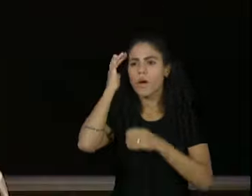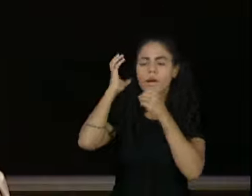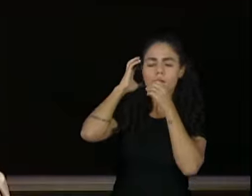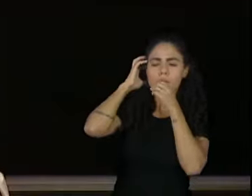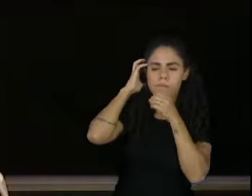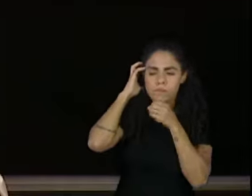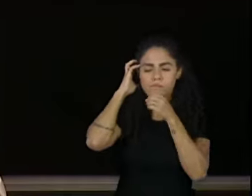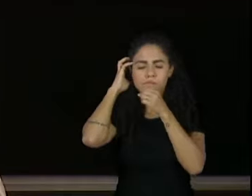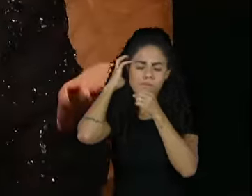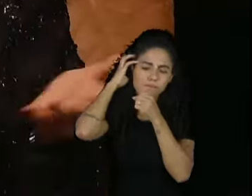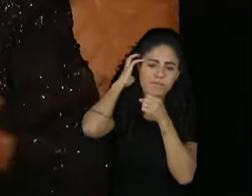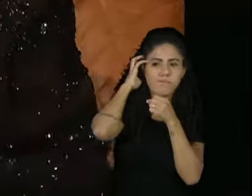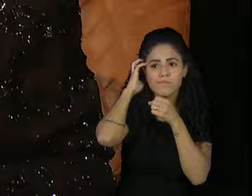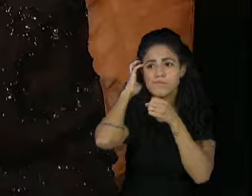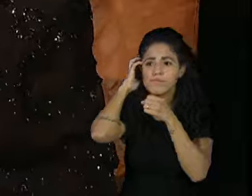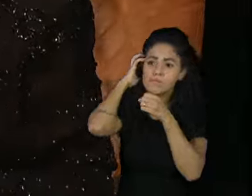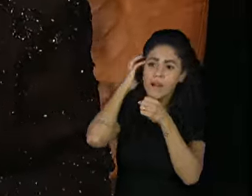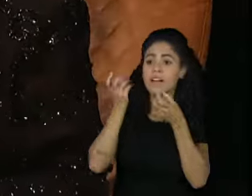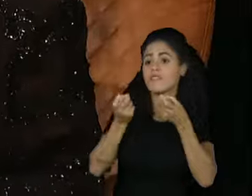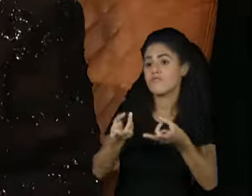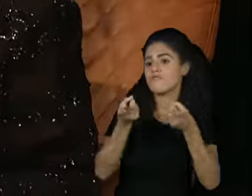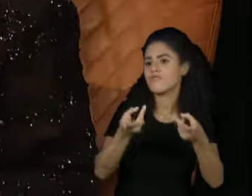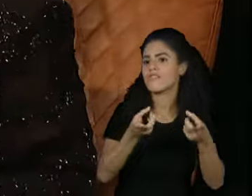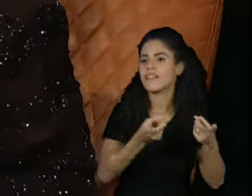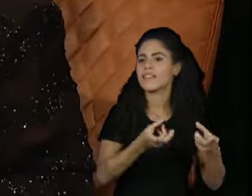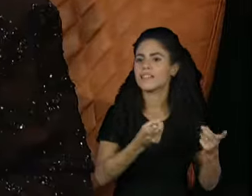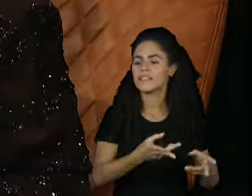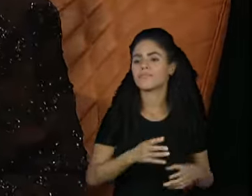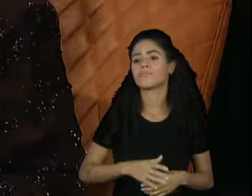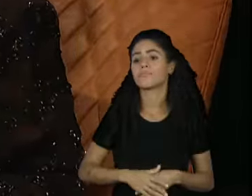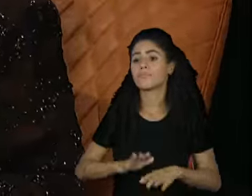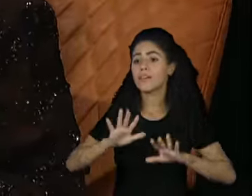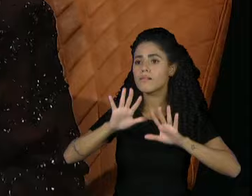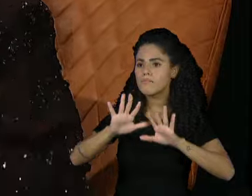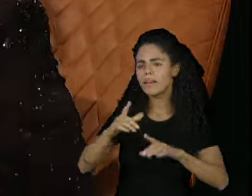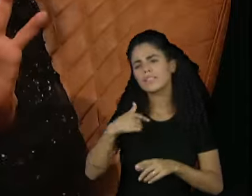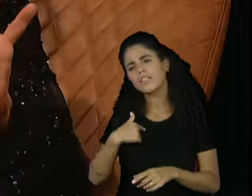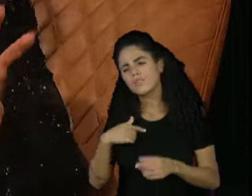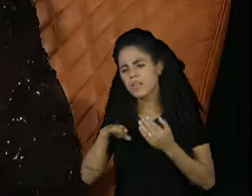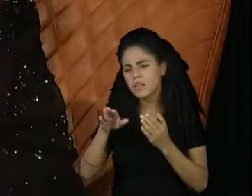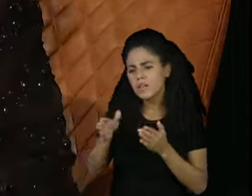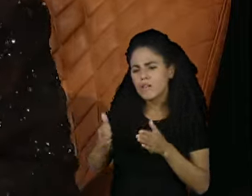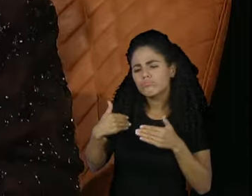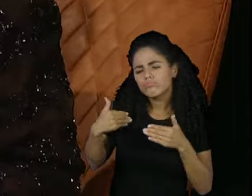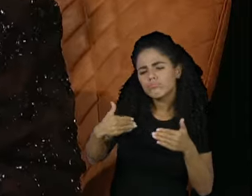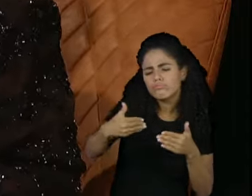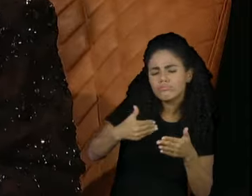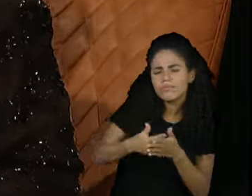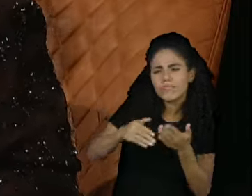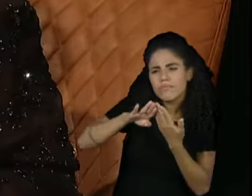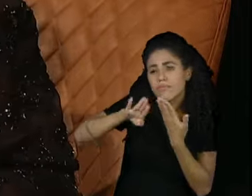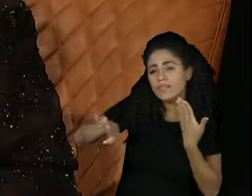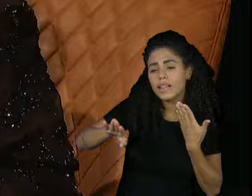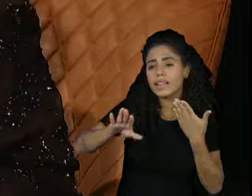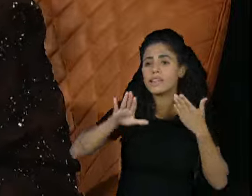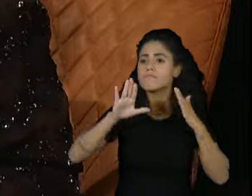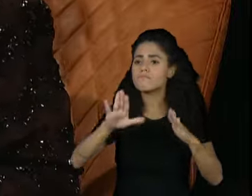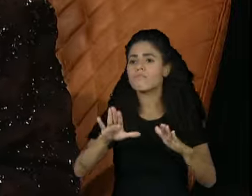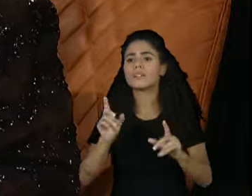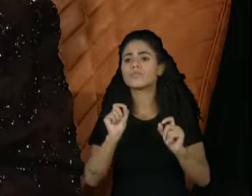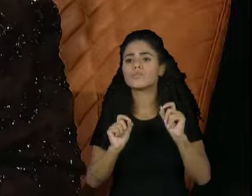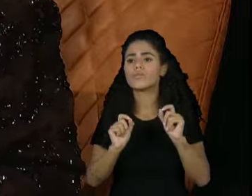né? de visita. Exatamente, o cartão de visita. Mas não foi tanto tempo assim, não. Eu tive um tempo bem afastada, mas não foi nada por